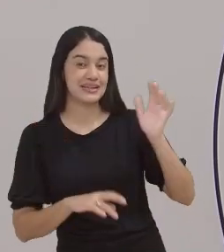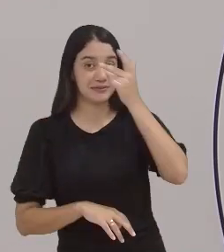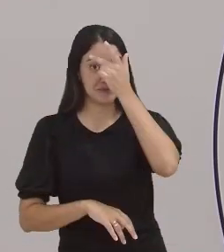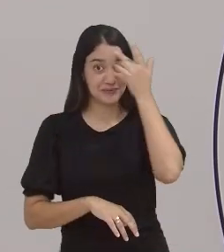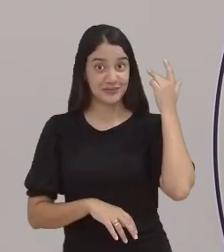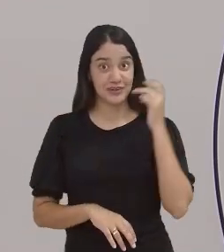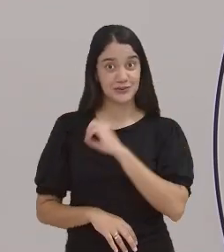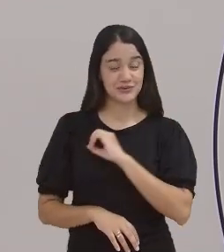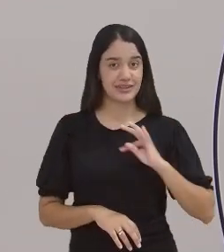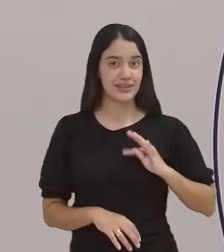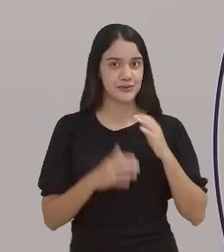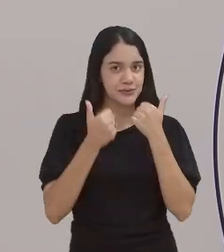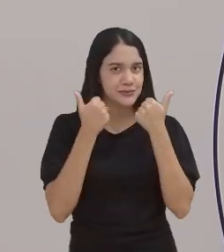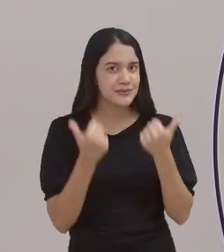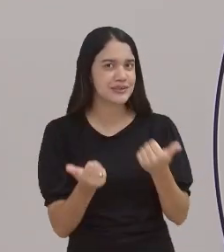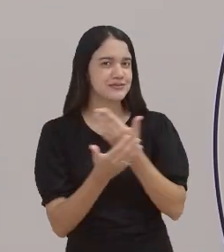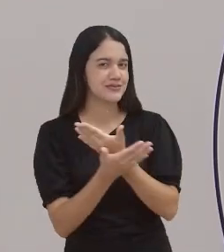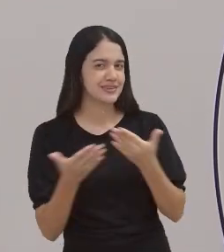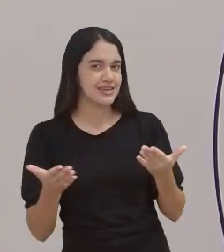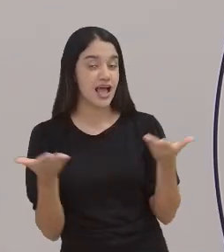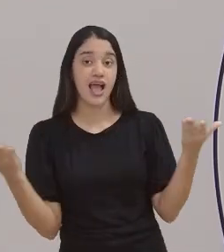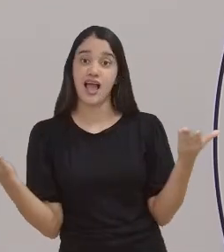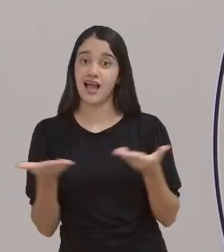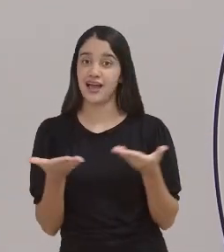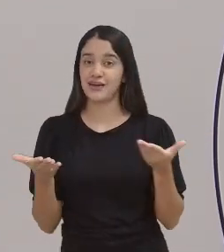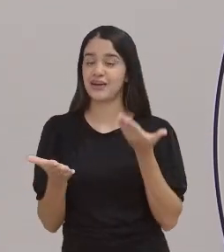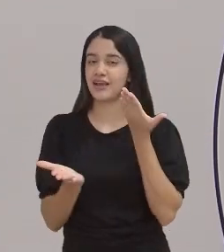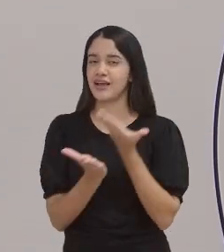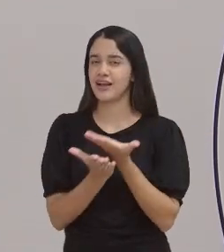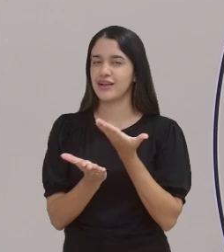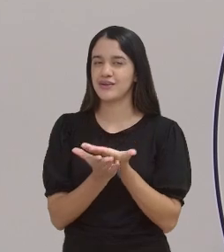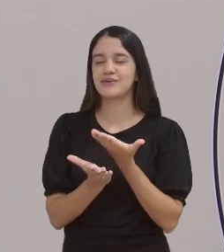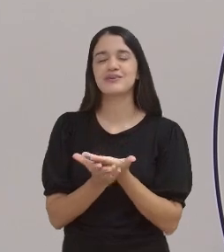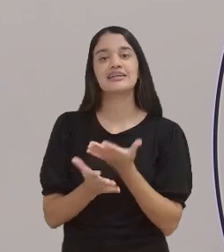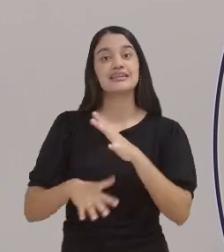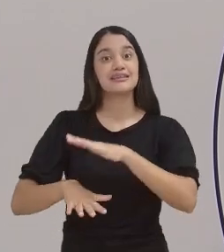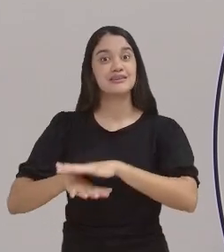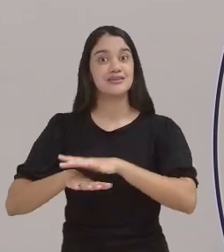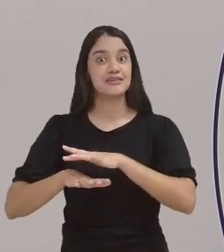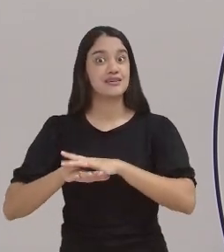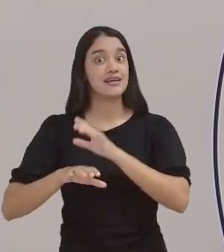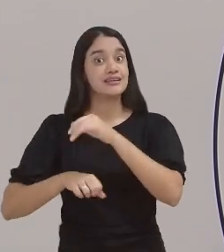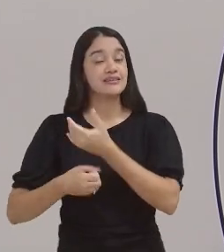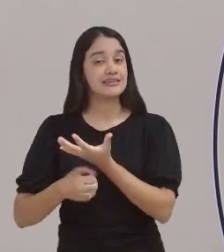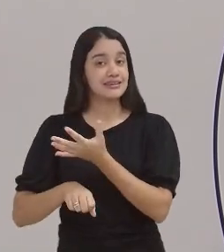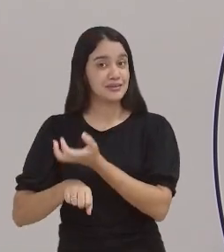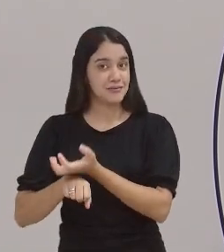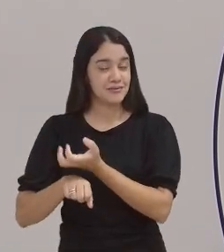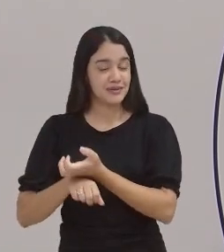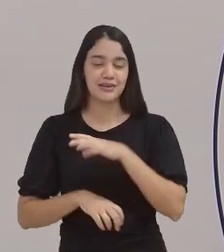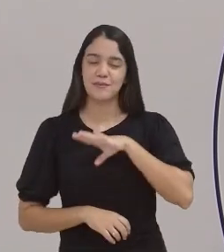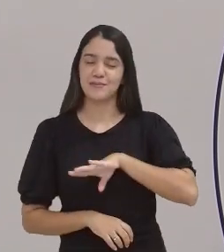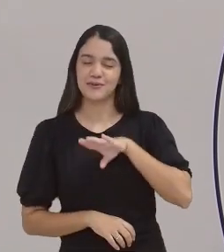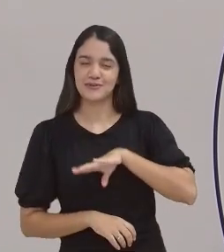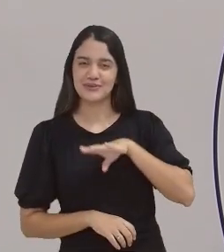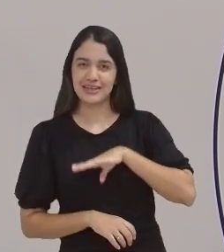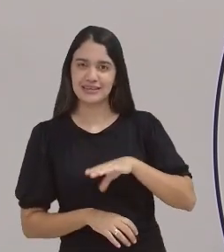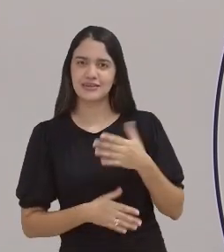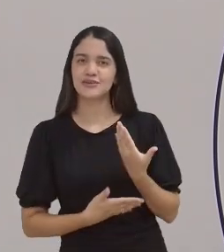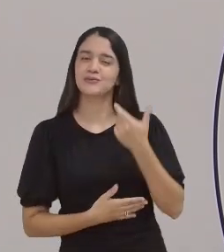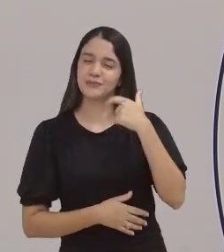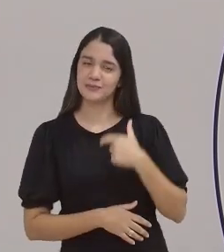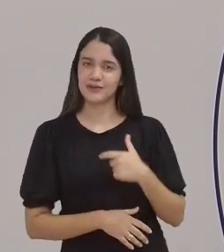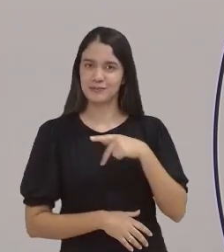galera do Onda Tech, tudo bem com vocês? Vamos para mais uma aula de língua portuguesa comigo, professora Carla